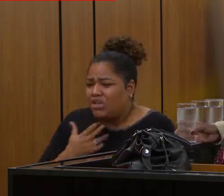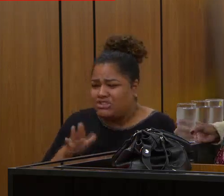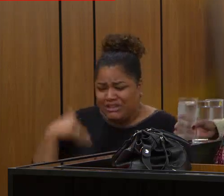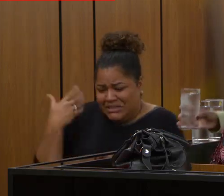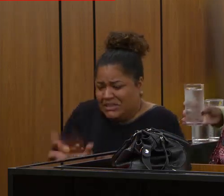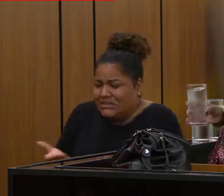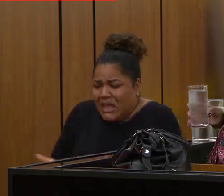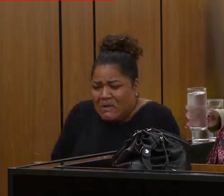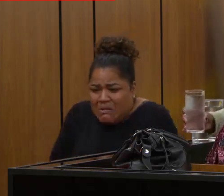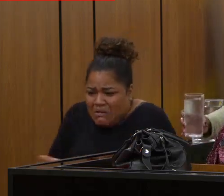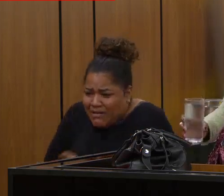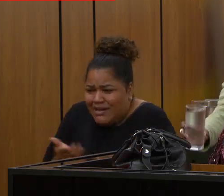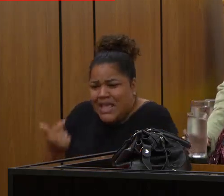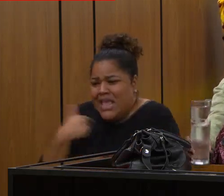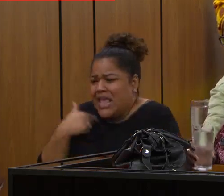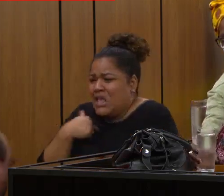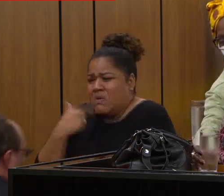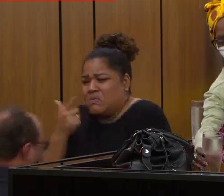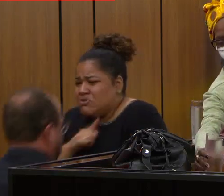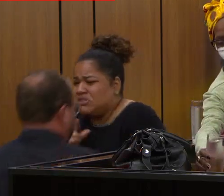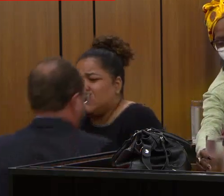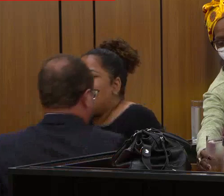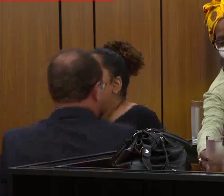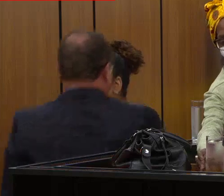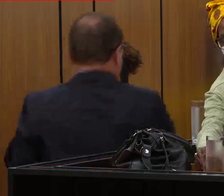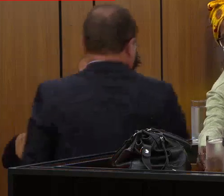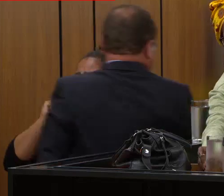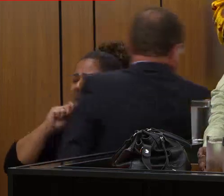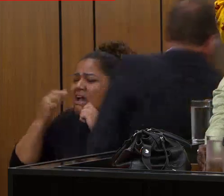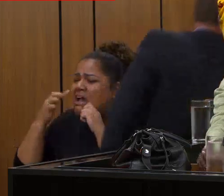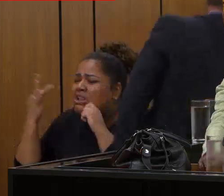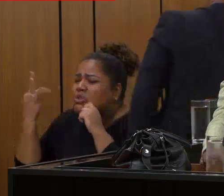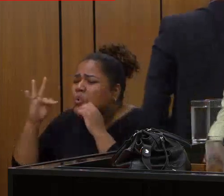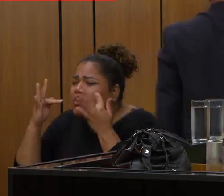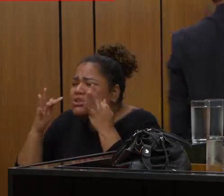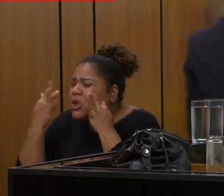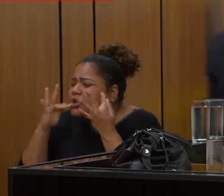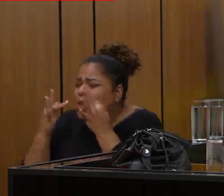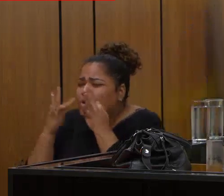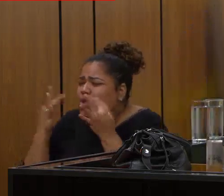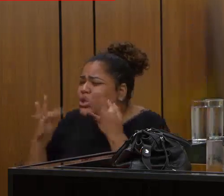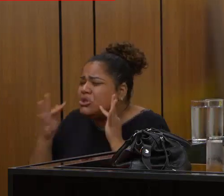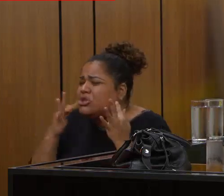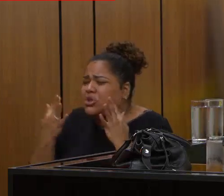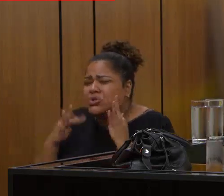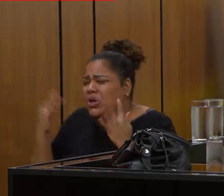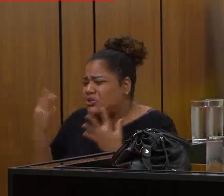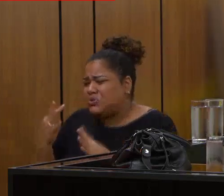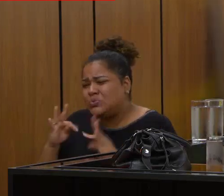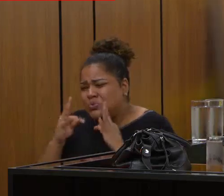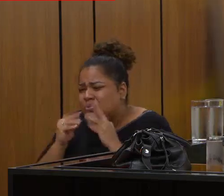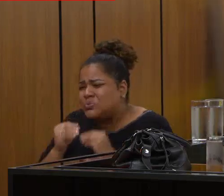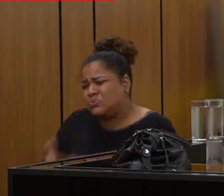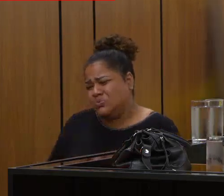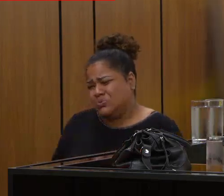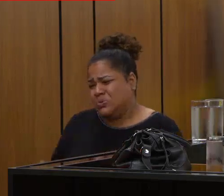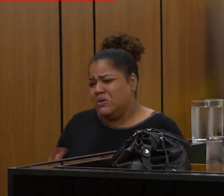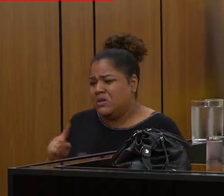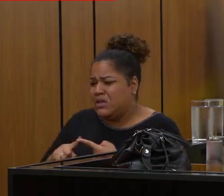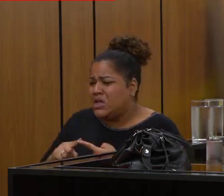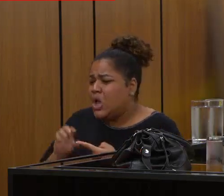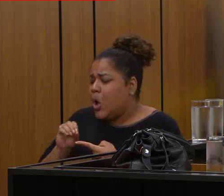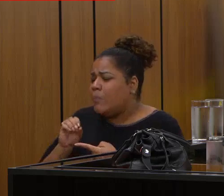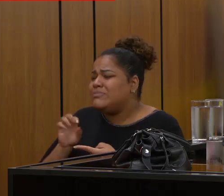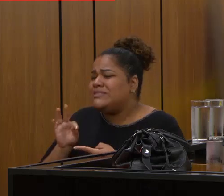hoje até hoje o carro os dentes eu tô com obstrução eu tô